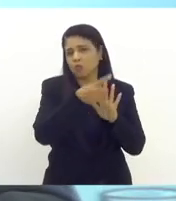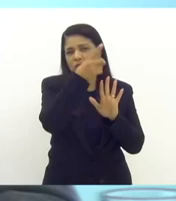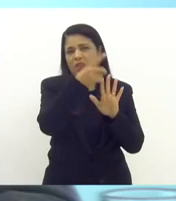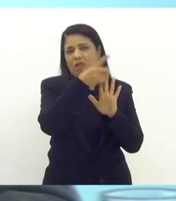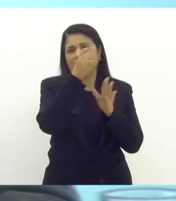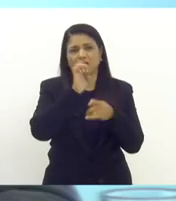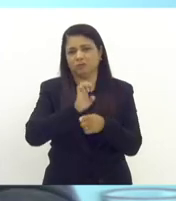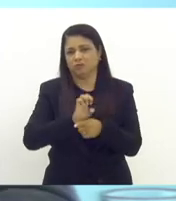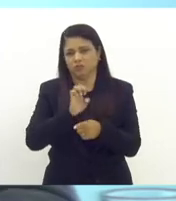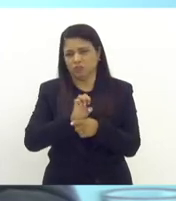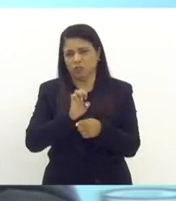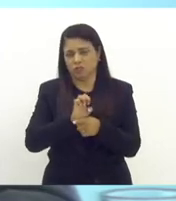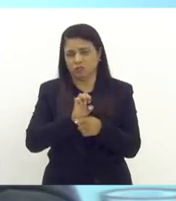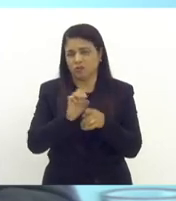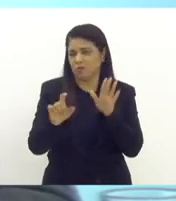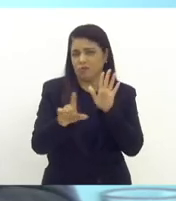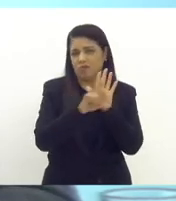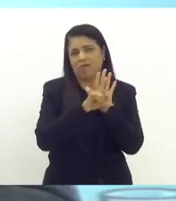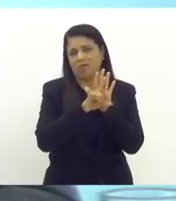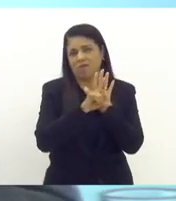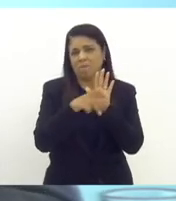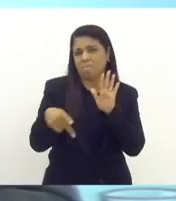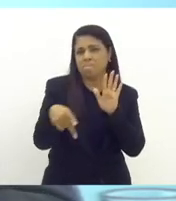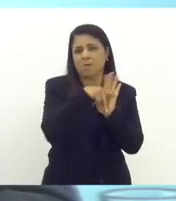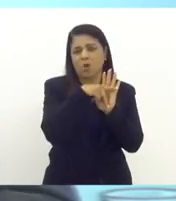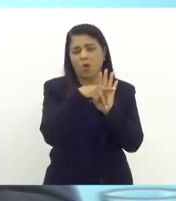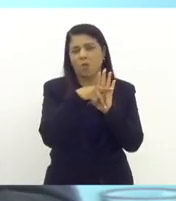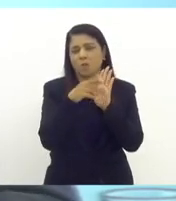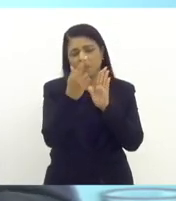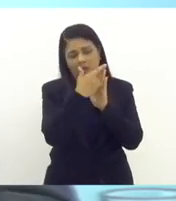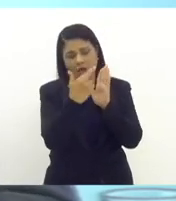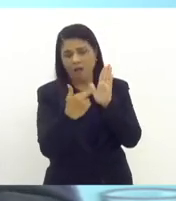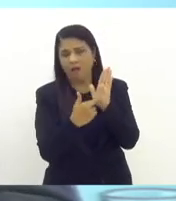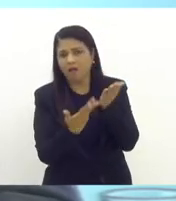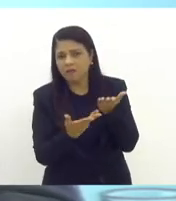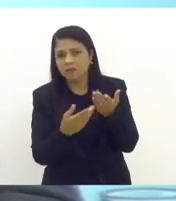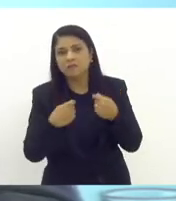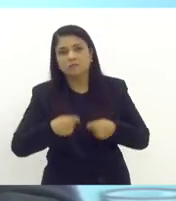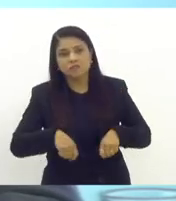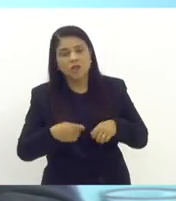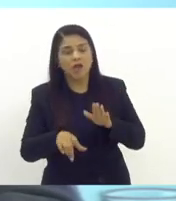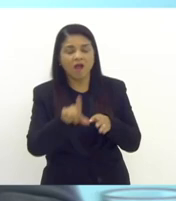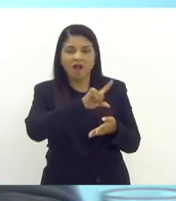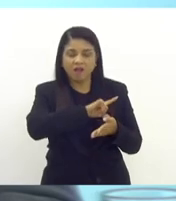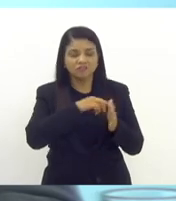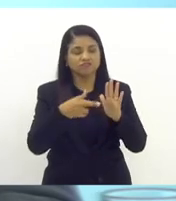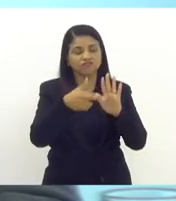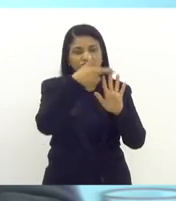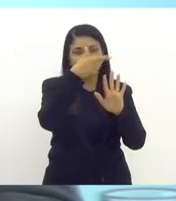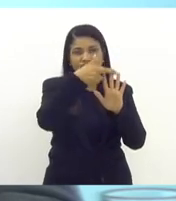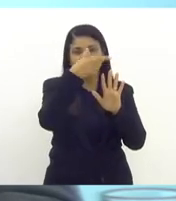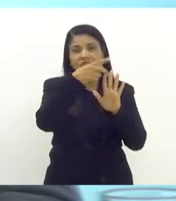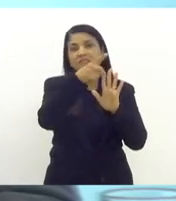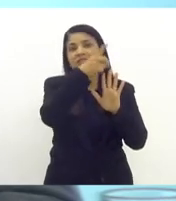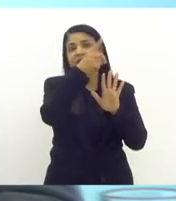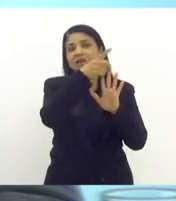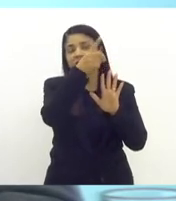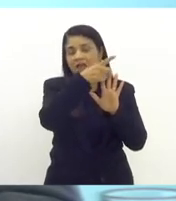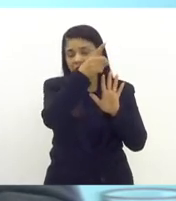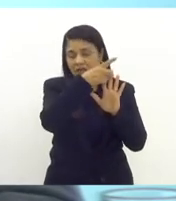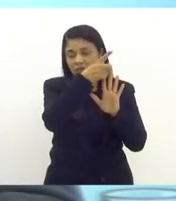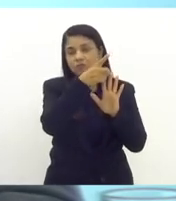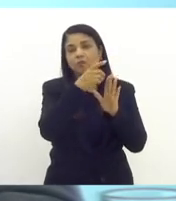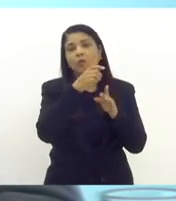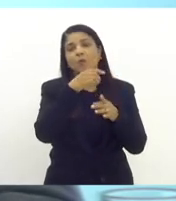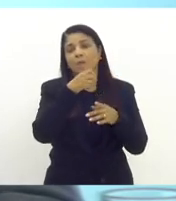tá um decreto lei é que possa regulamentar ali porque existe um decreto municipal tá mais um